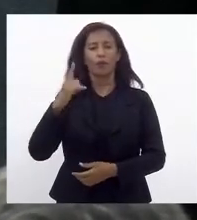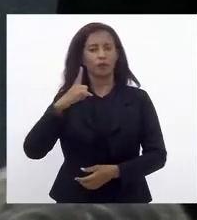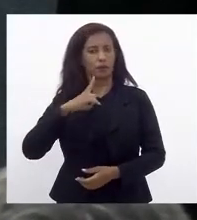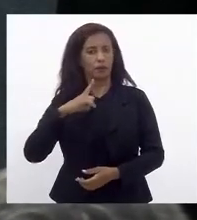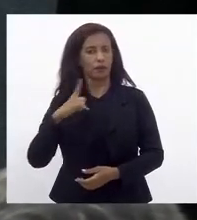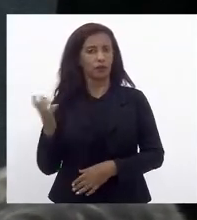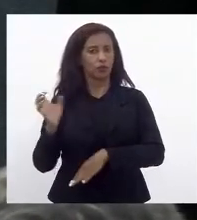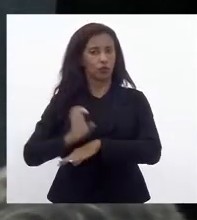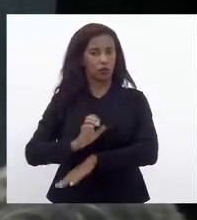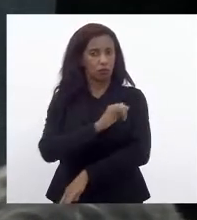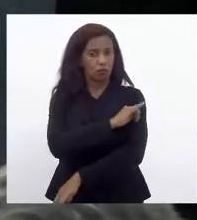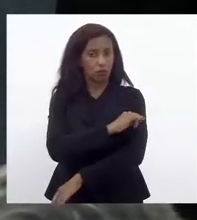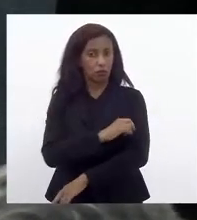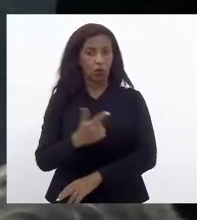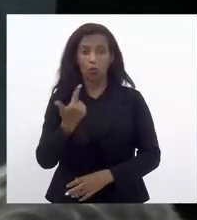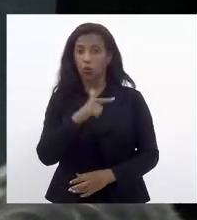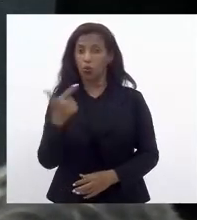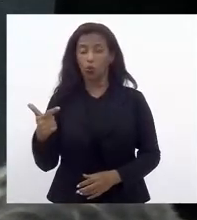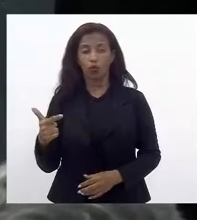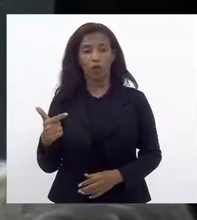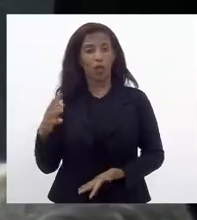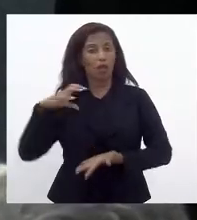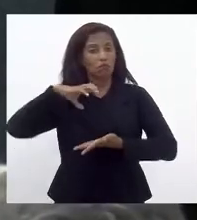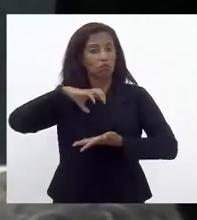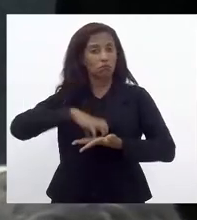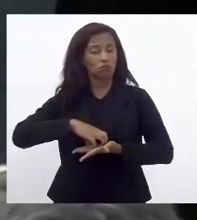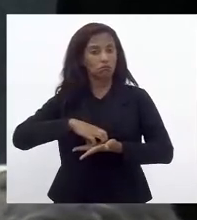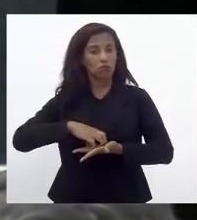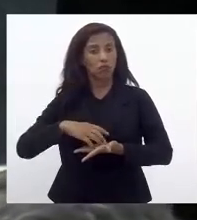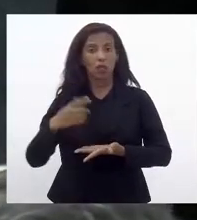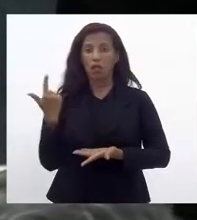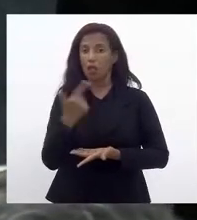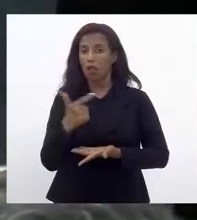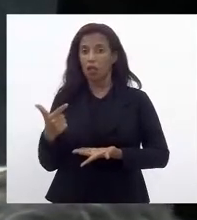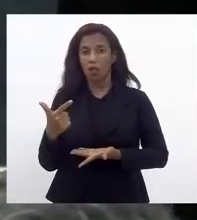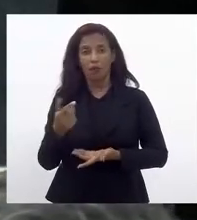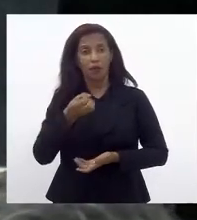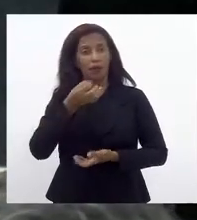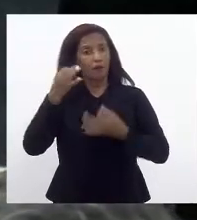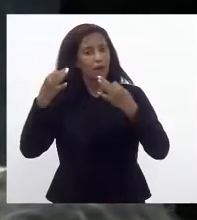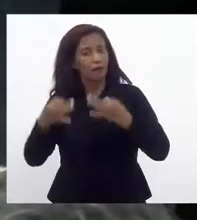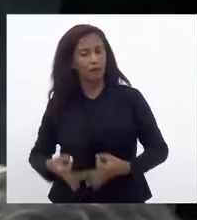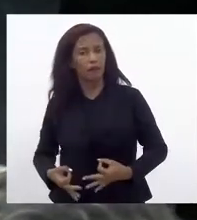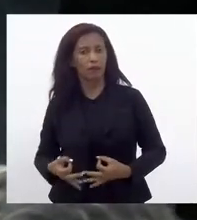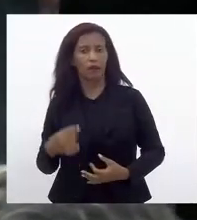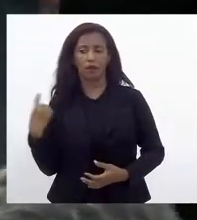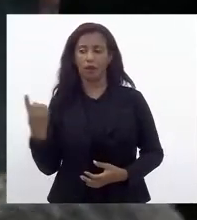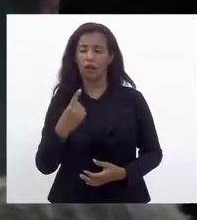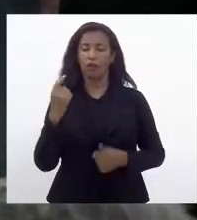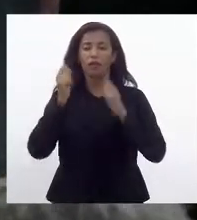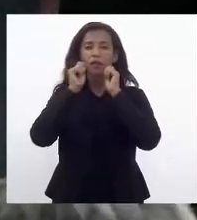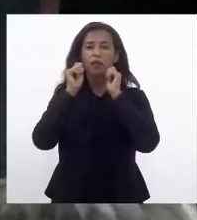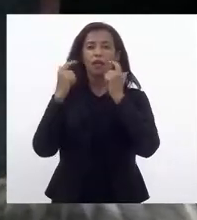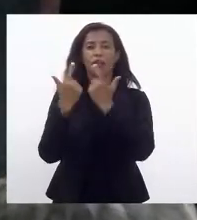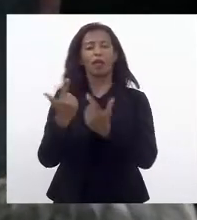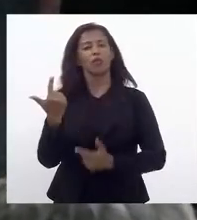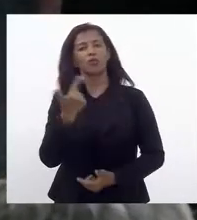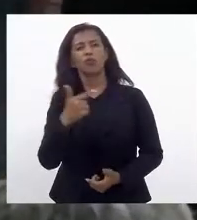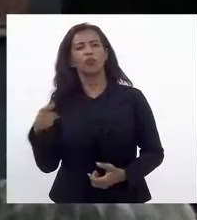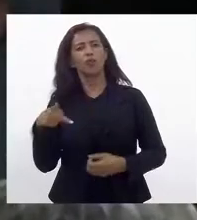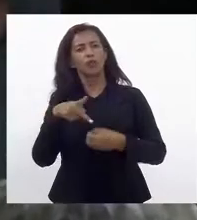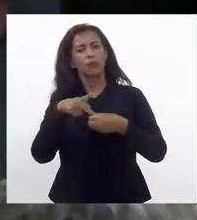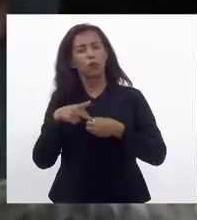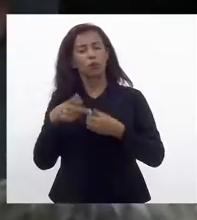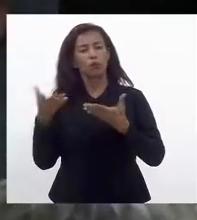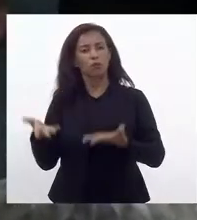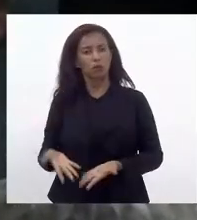do estado do Rio de Janeiro, ainda não tem essa procuradoria. Não fica muito agradável a nossa Assembleia não ter a procuradoria. Por que